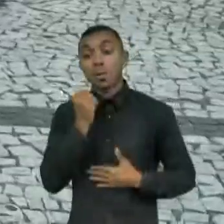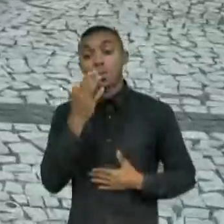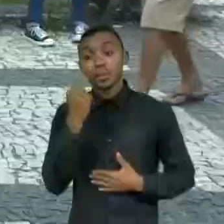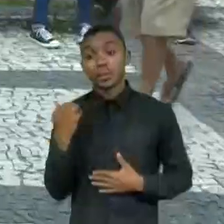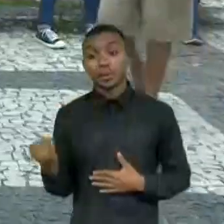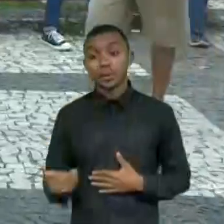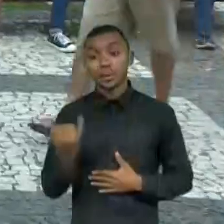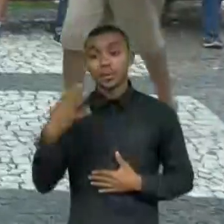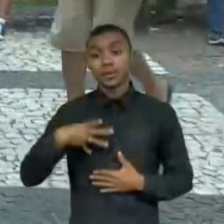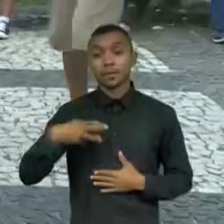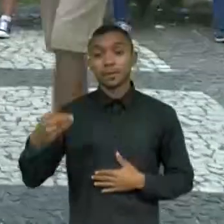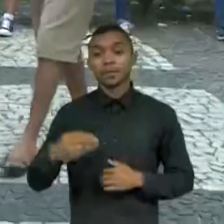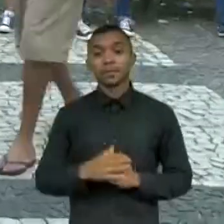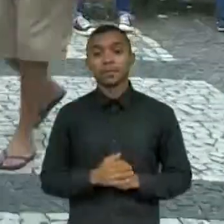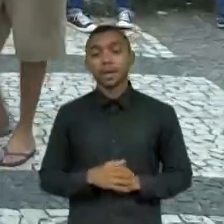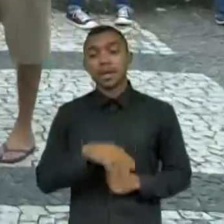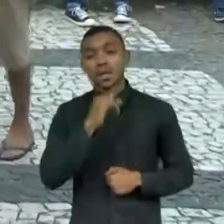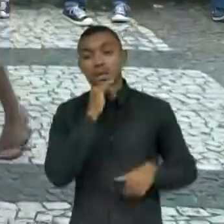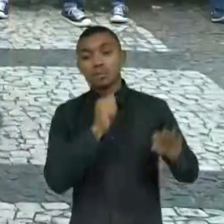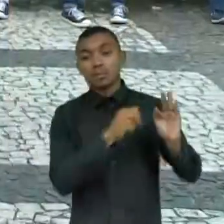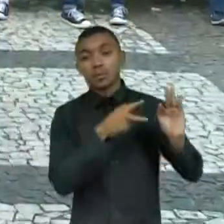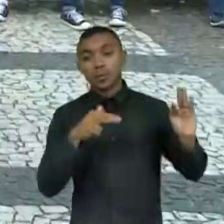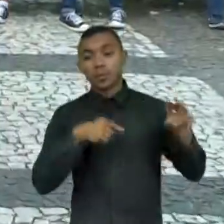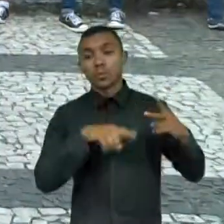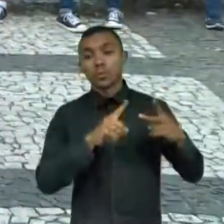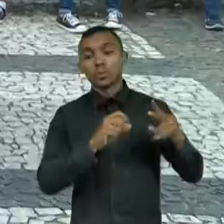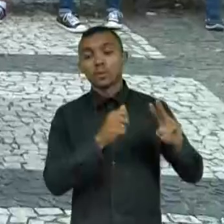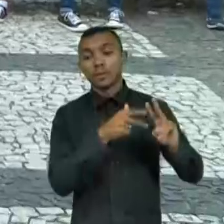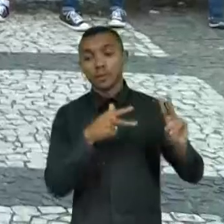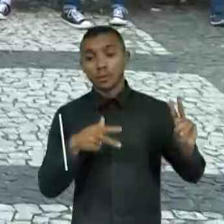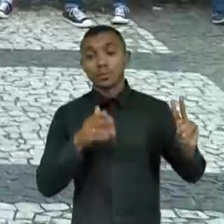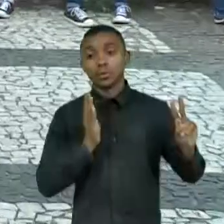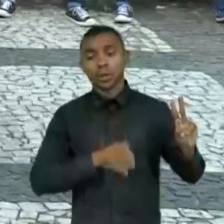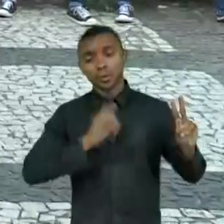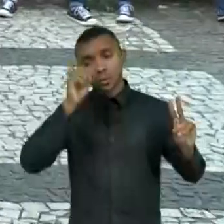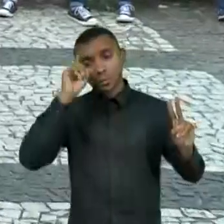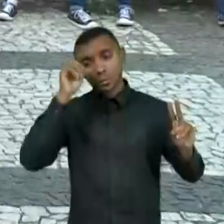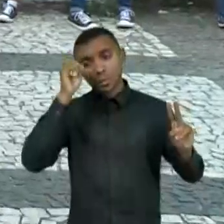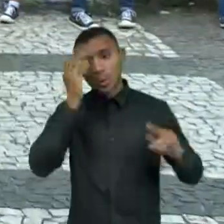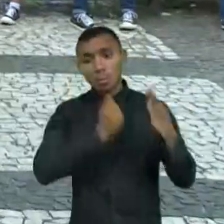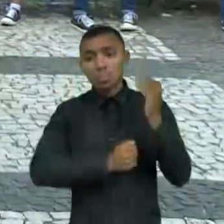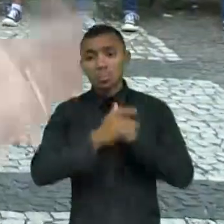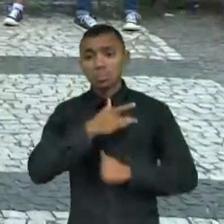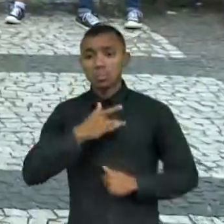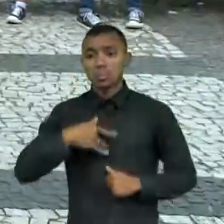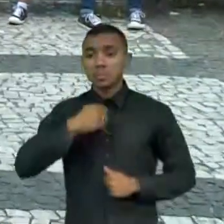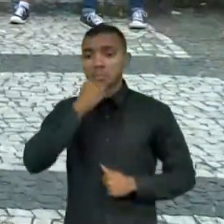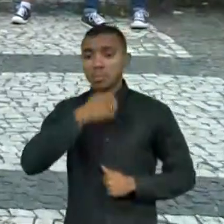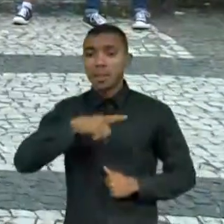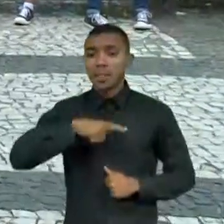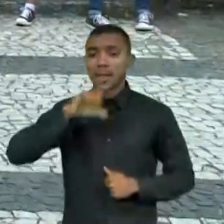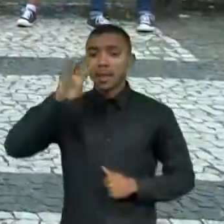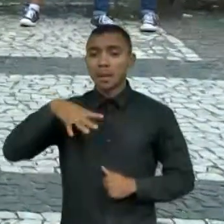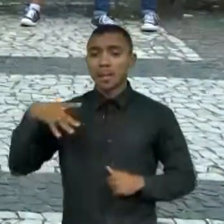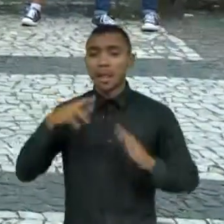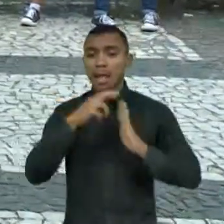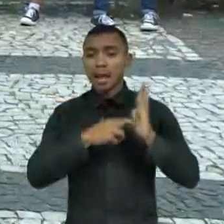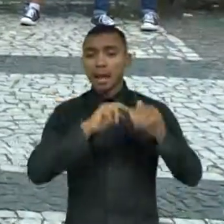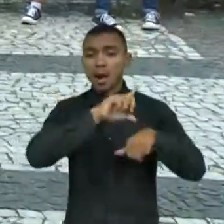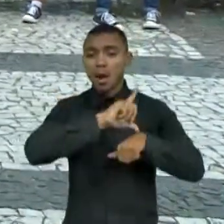filhos. Ter acesso a frutas, verduras, legumes e ter uma rotina de alimentação, né? Ter horário, não oferecer